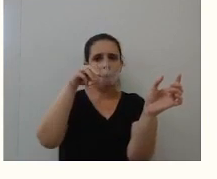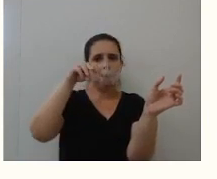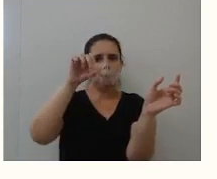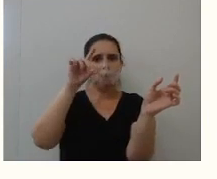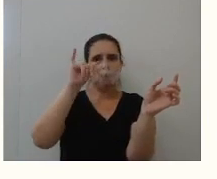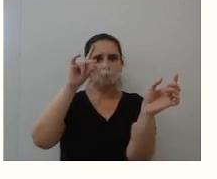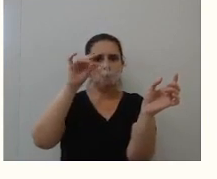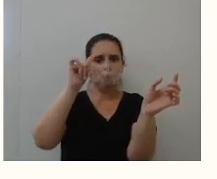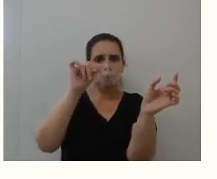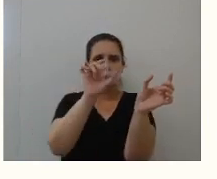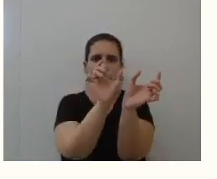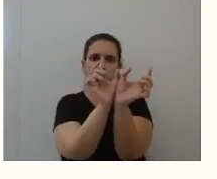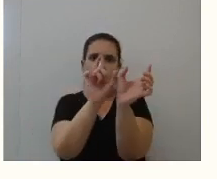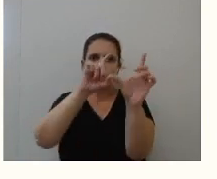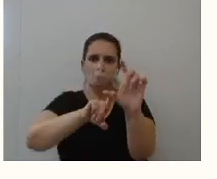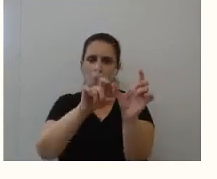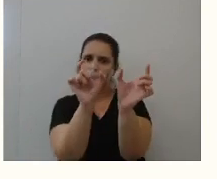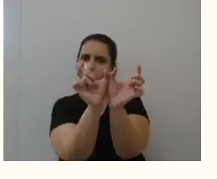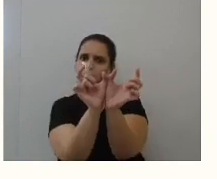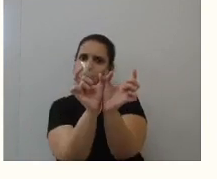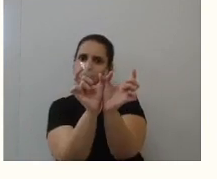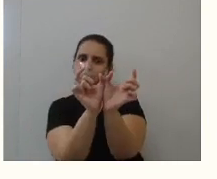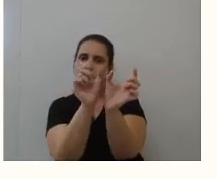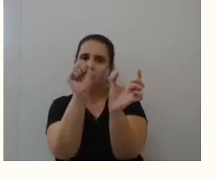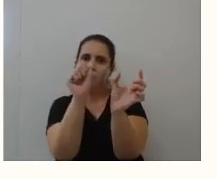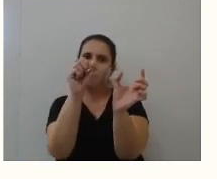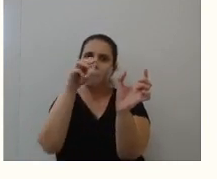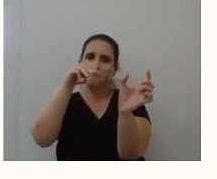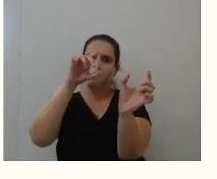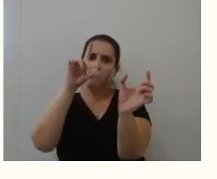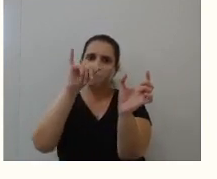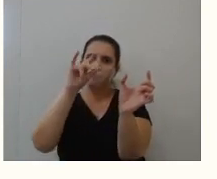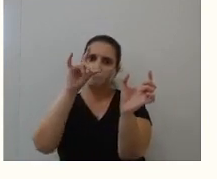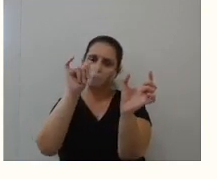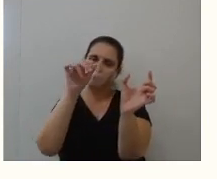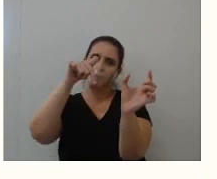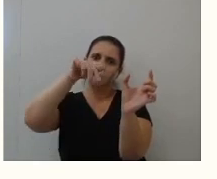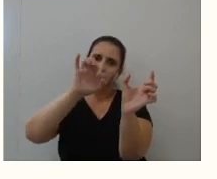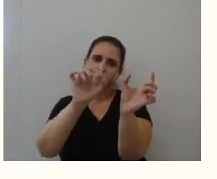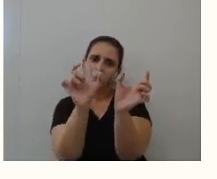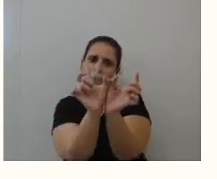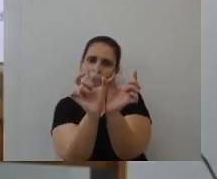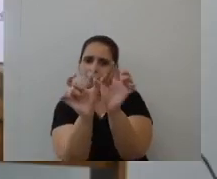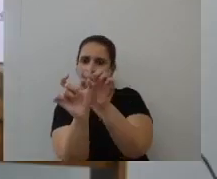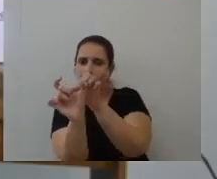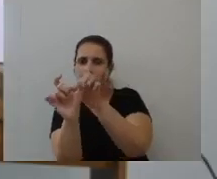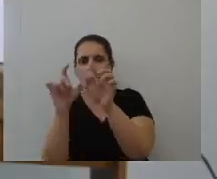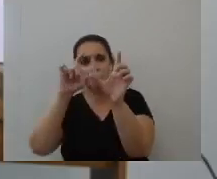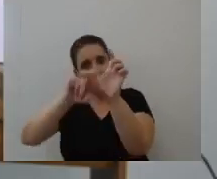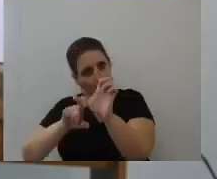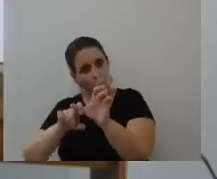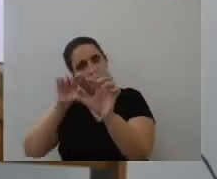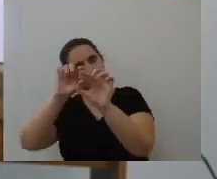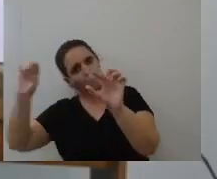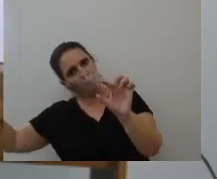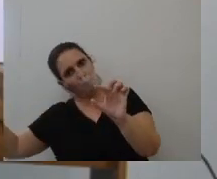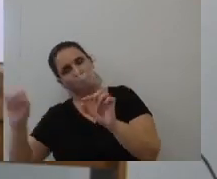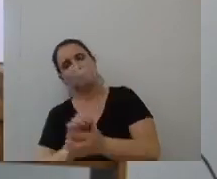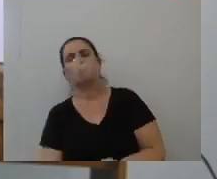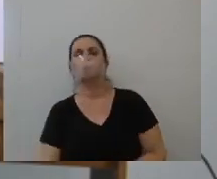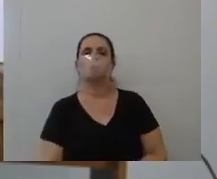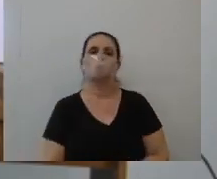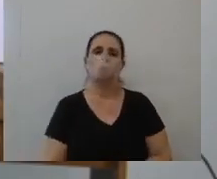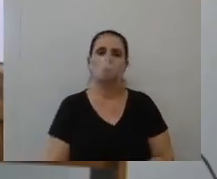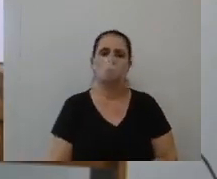subordinada. É introduzida por essa expressão, por essa locução conjuntiva, né? À medida que. Vamos para